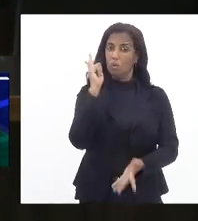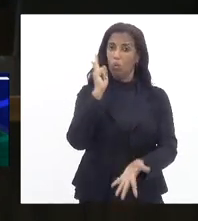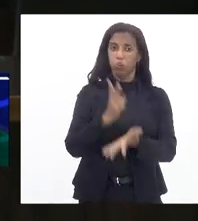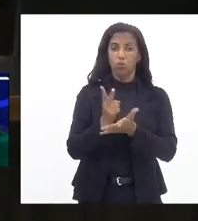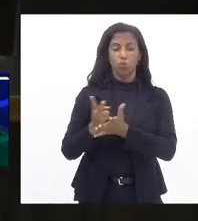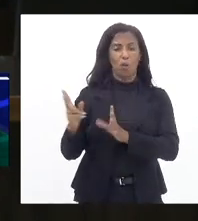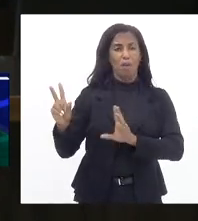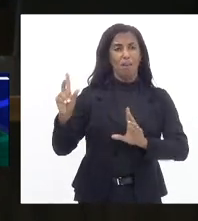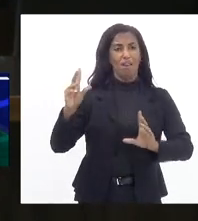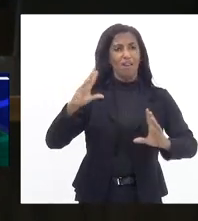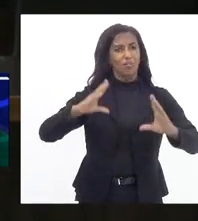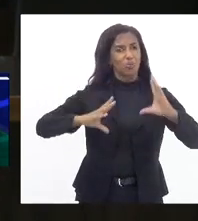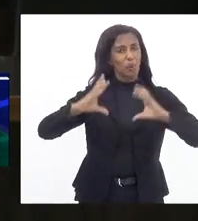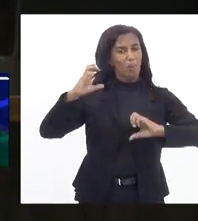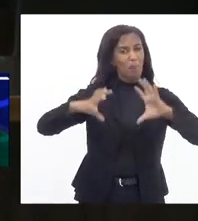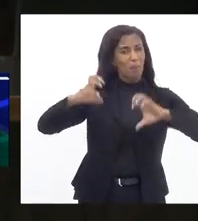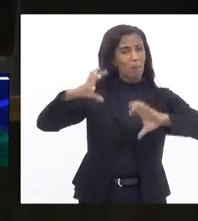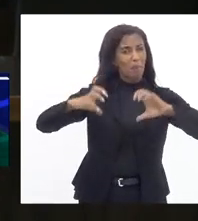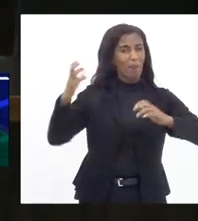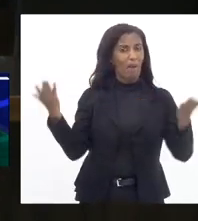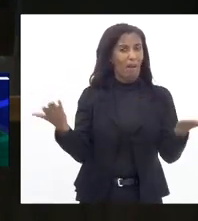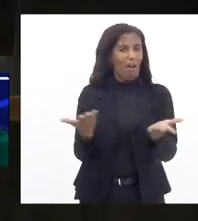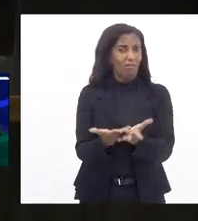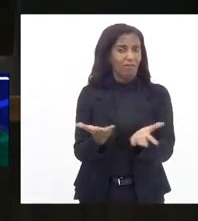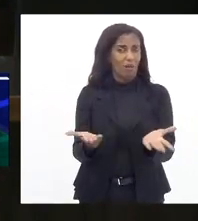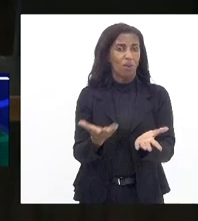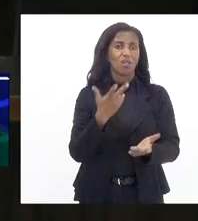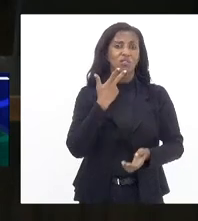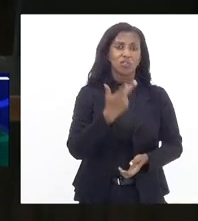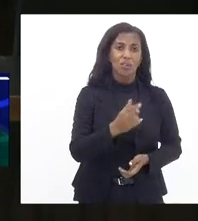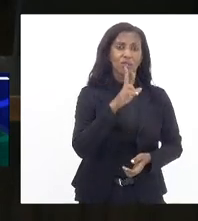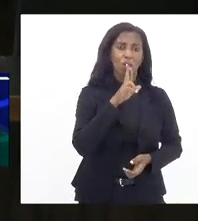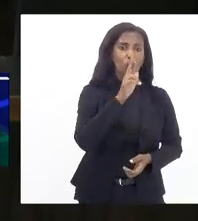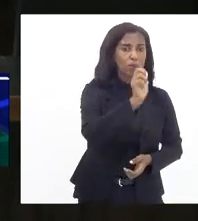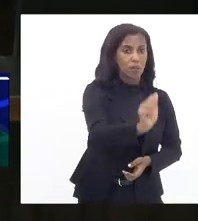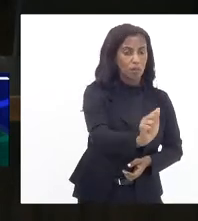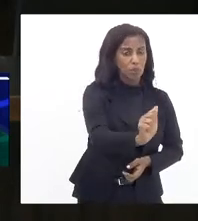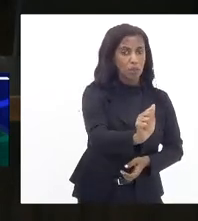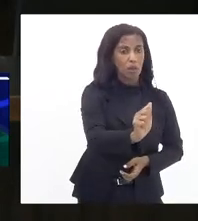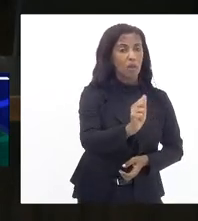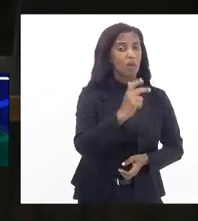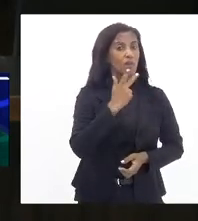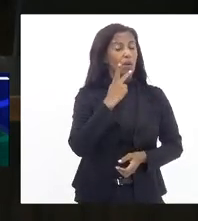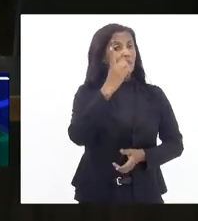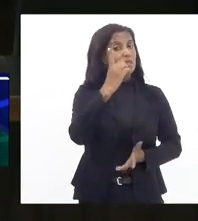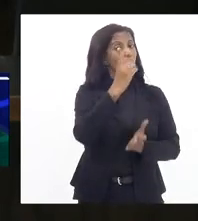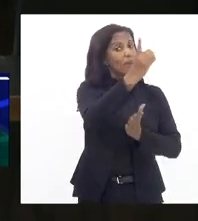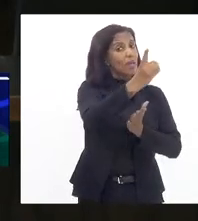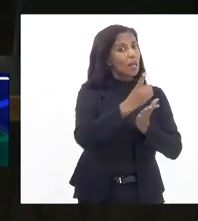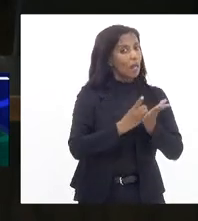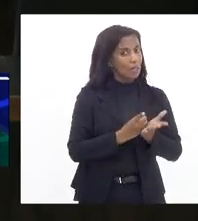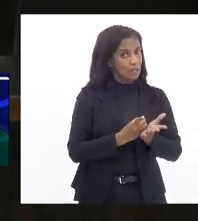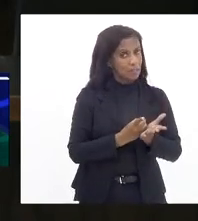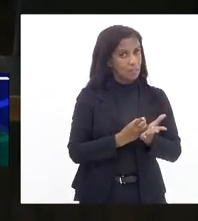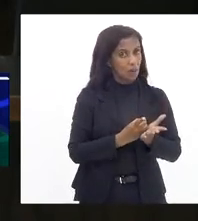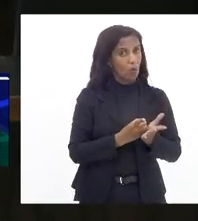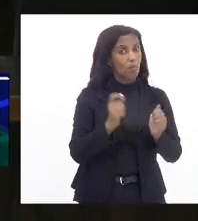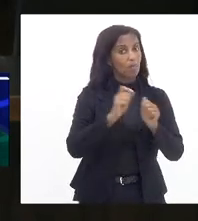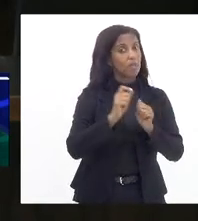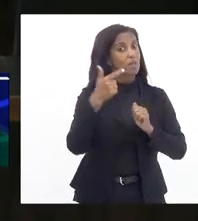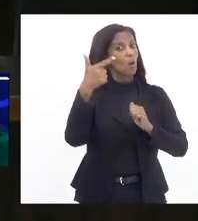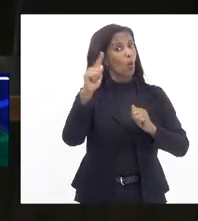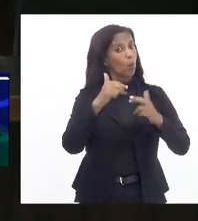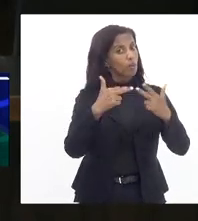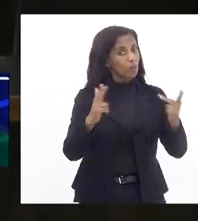discutindo aquele tema, que o deputado Rodrigo Amorim, já avisei ele aqui agora, ele usou o tempo que era para fazer uma declaração para fazer outra coisa.